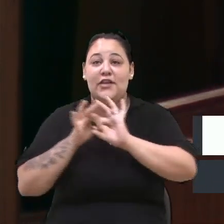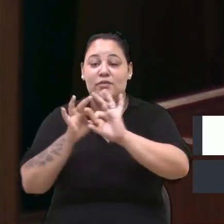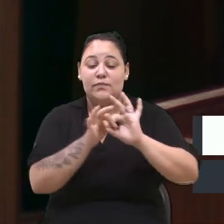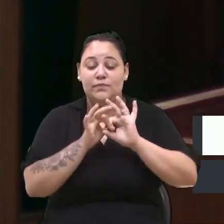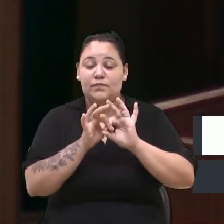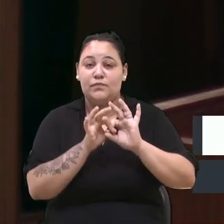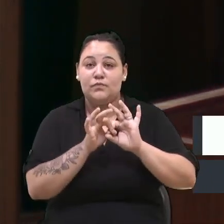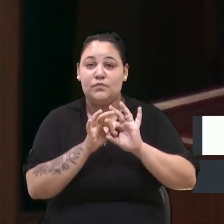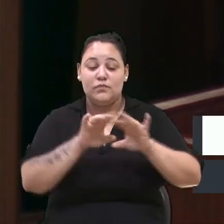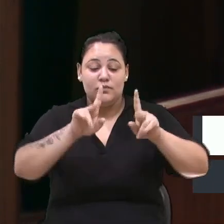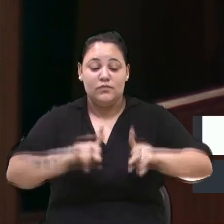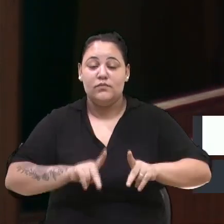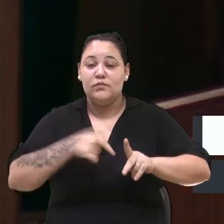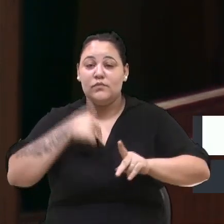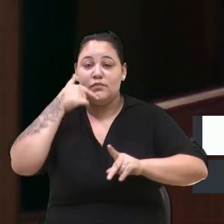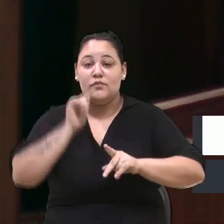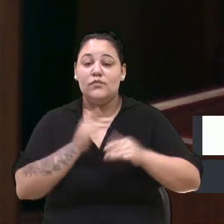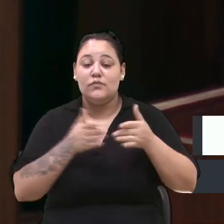conseguiremos caminhar.